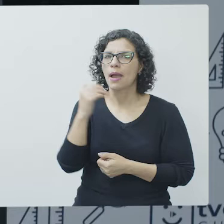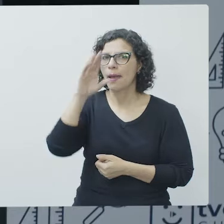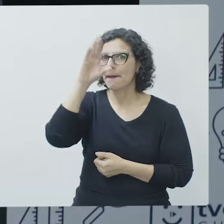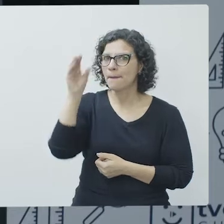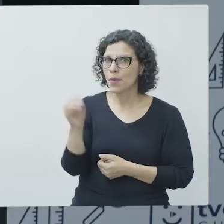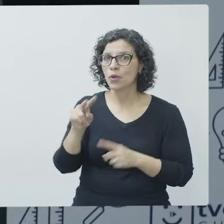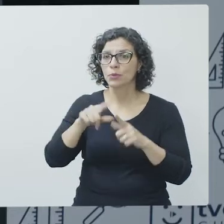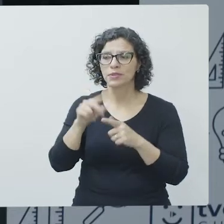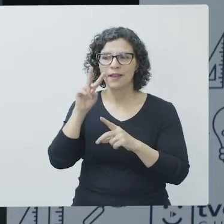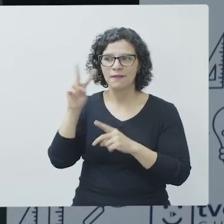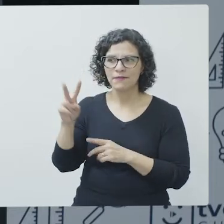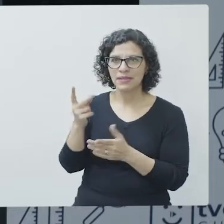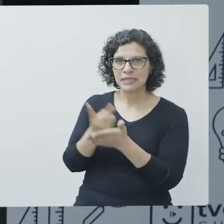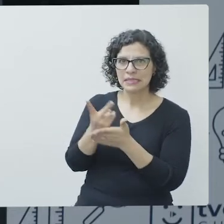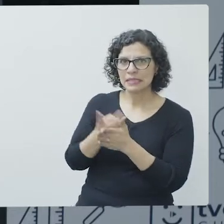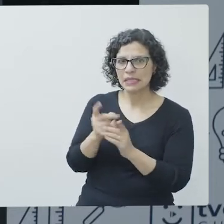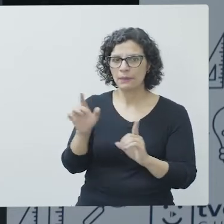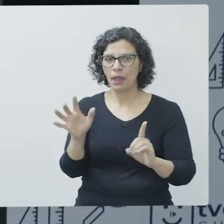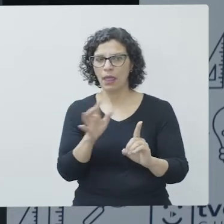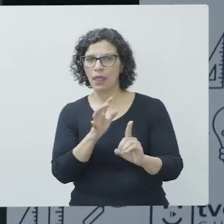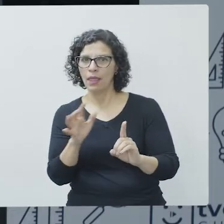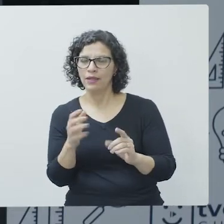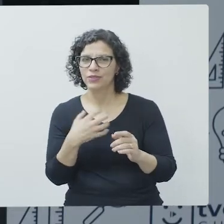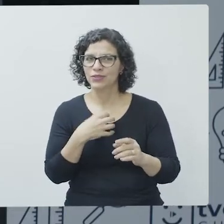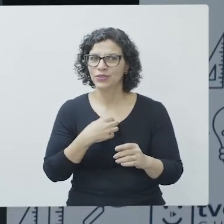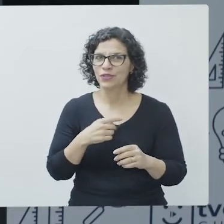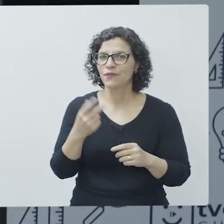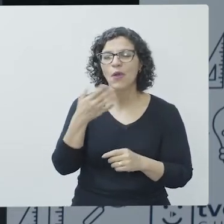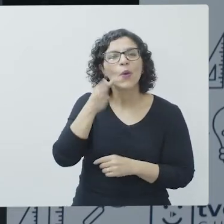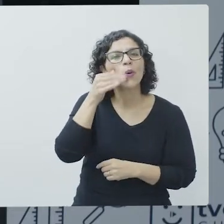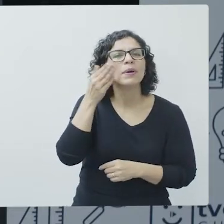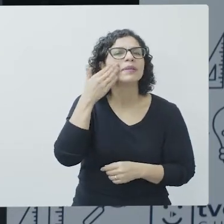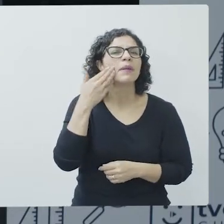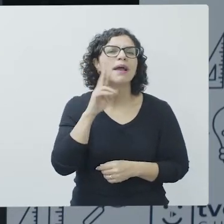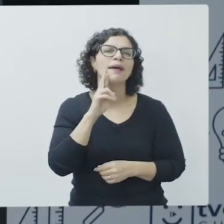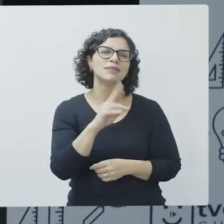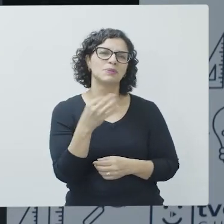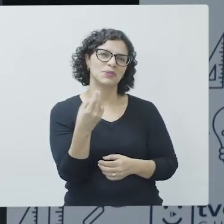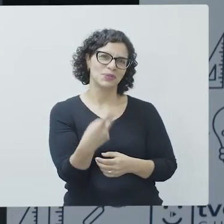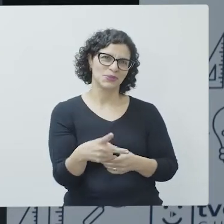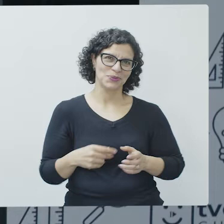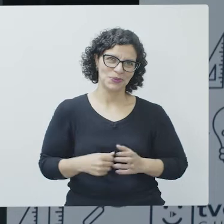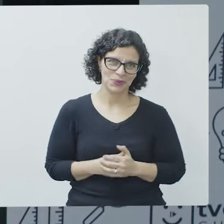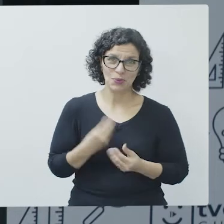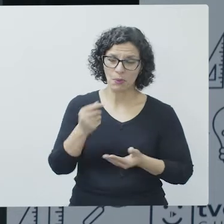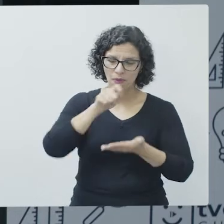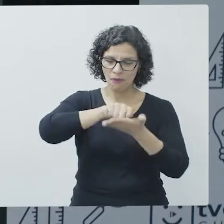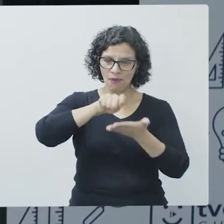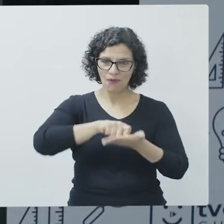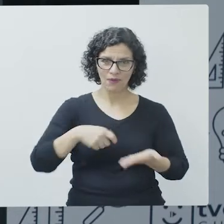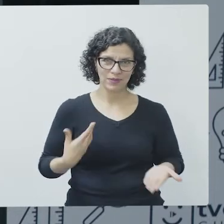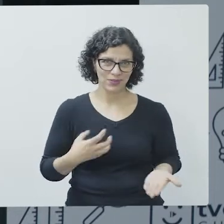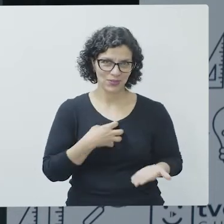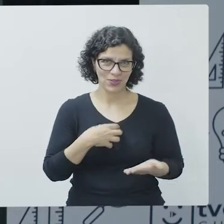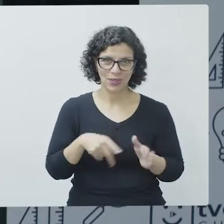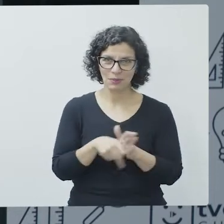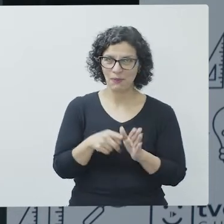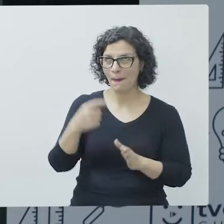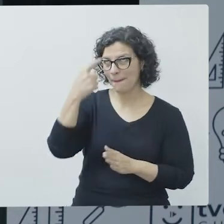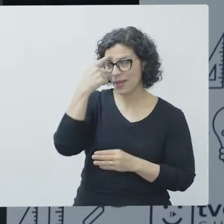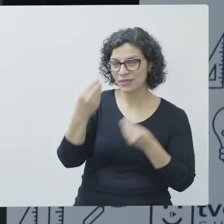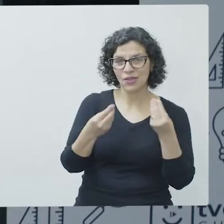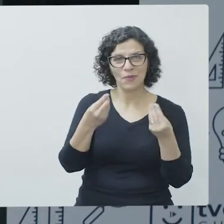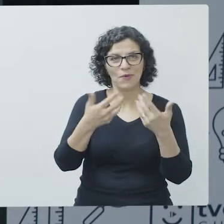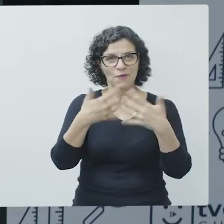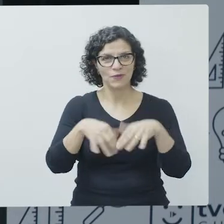a enxergar a morte? Muitas possibilidades. E você sabe que eu fico curioso para saber o que que vocês colocam aí nessas